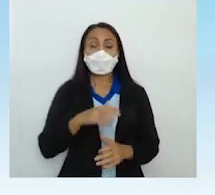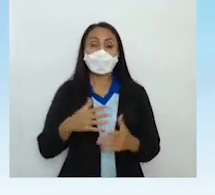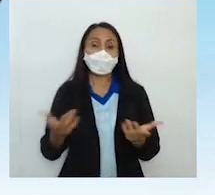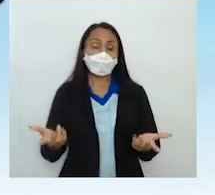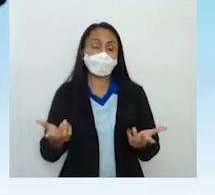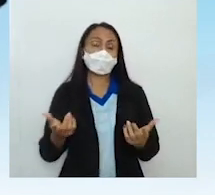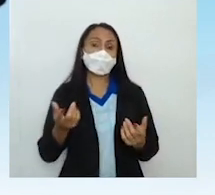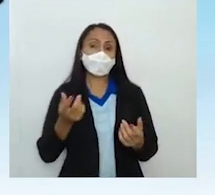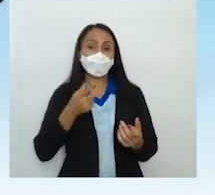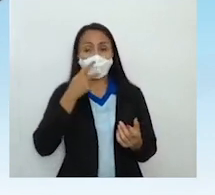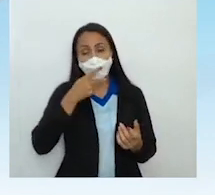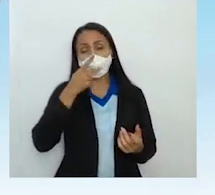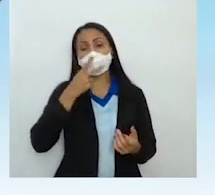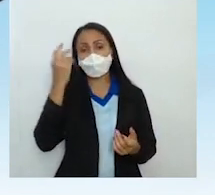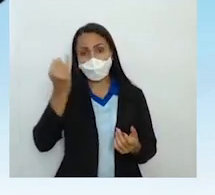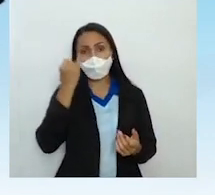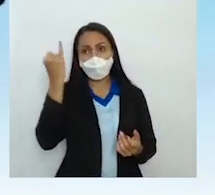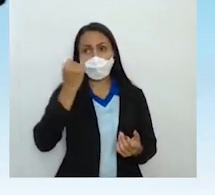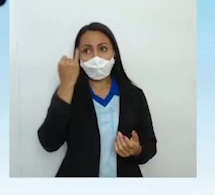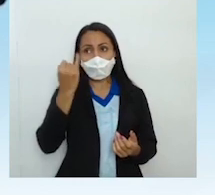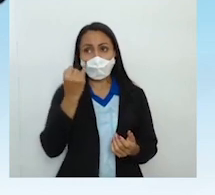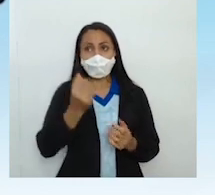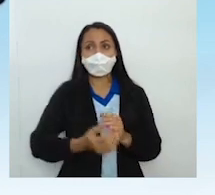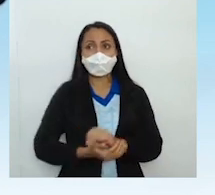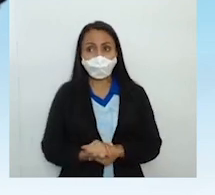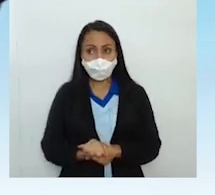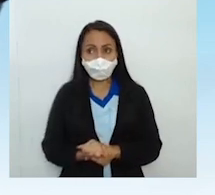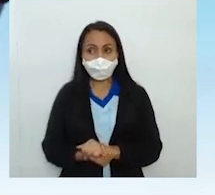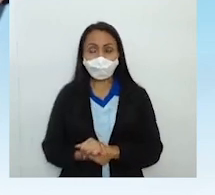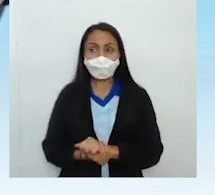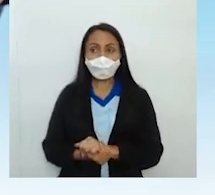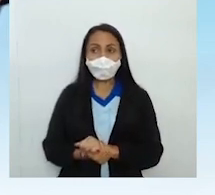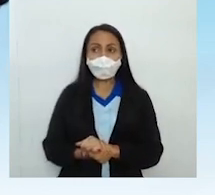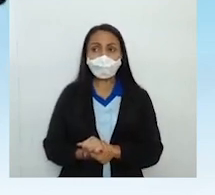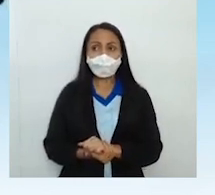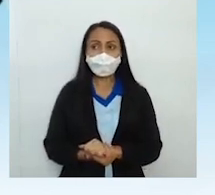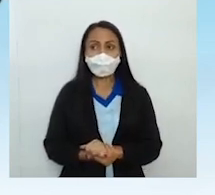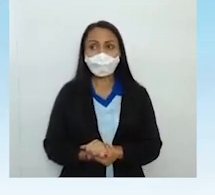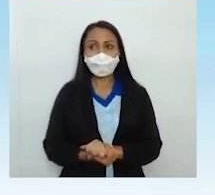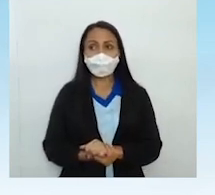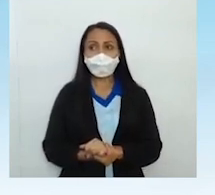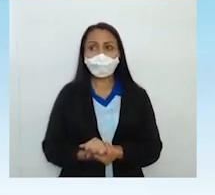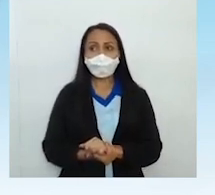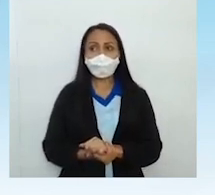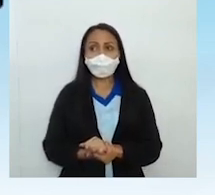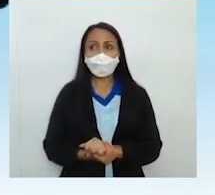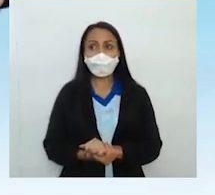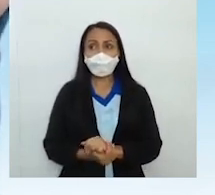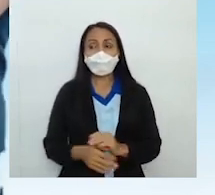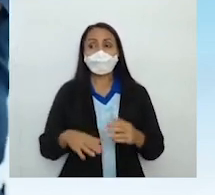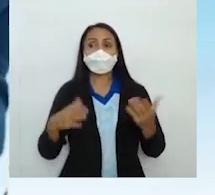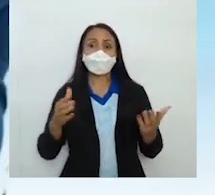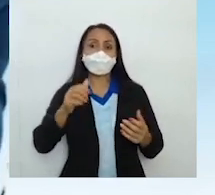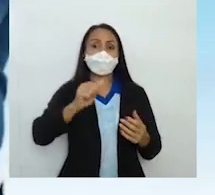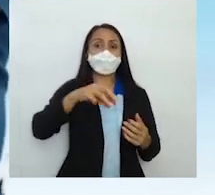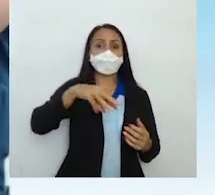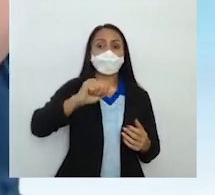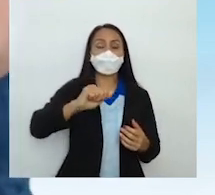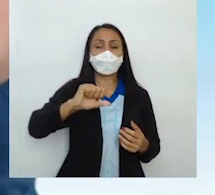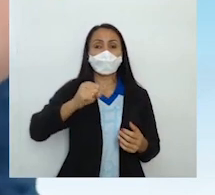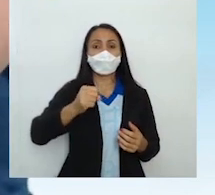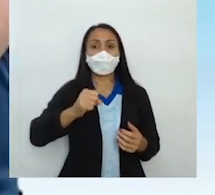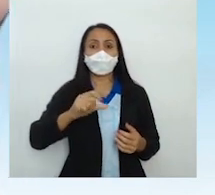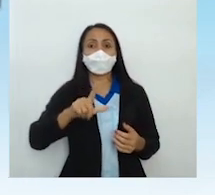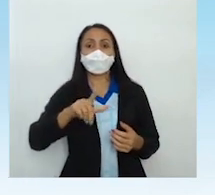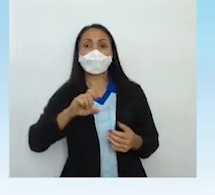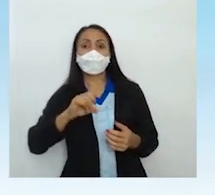muito interessante, que é uma coisa que eu venho pensando há muito tempo, né, sobre as amas de leite, né? Inclusive não estava previsto